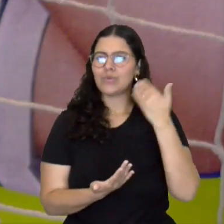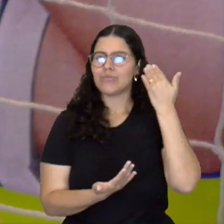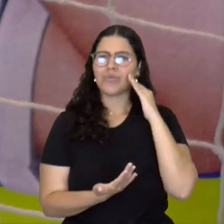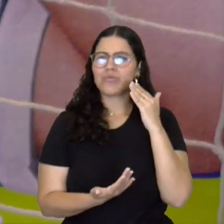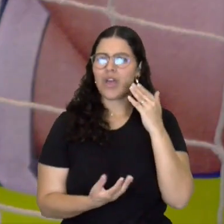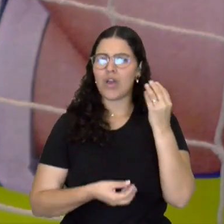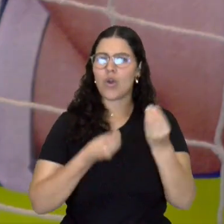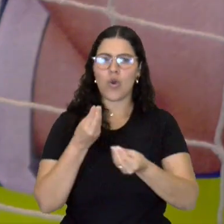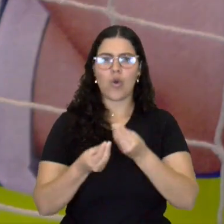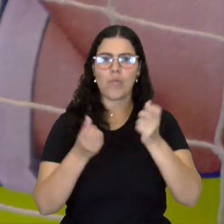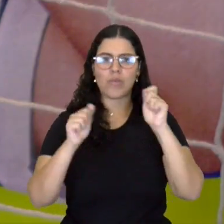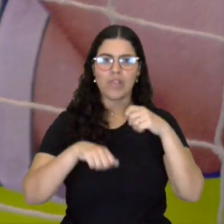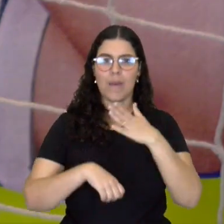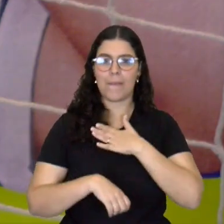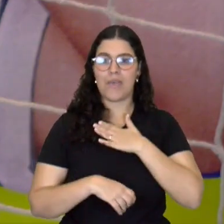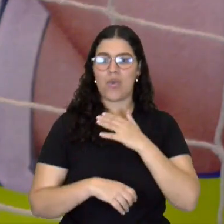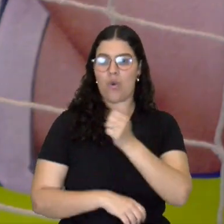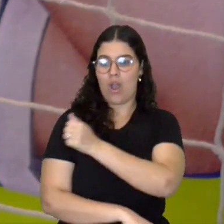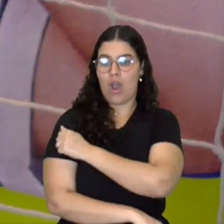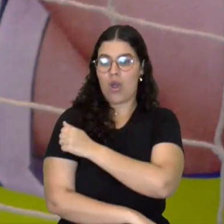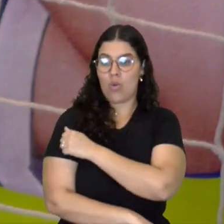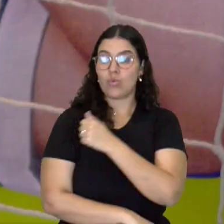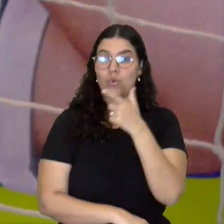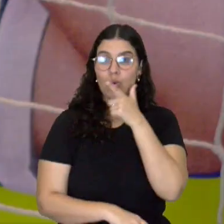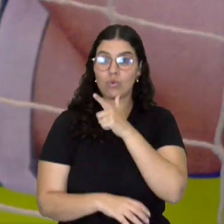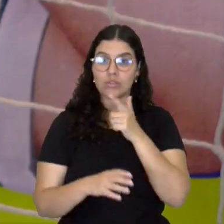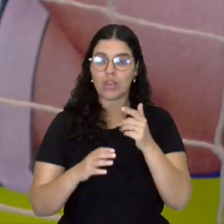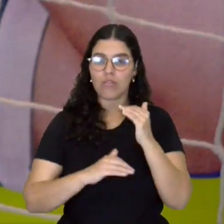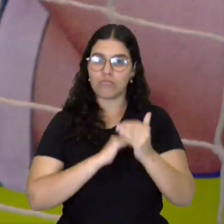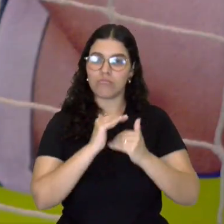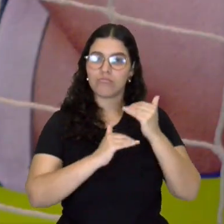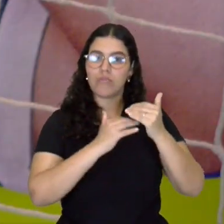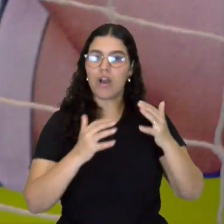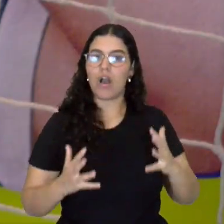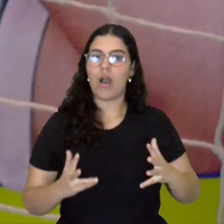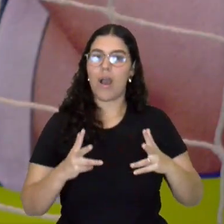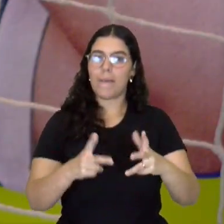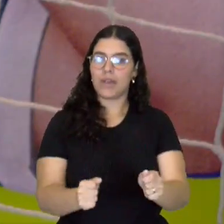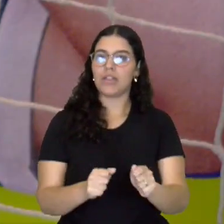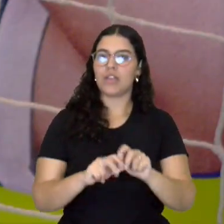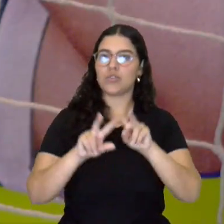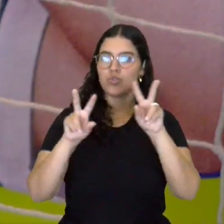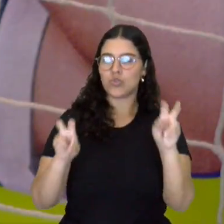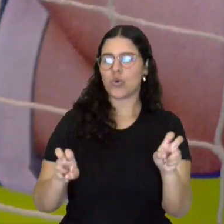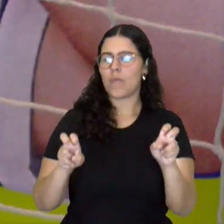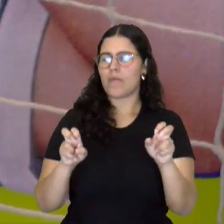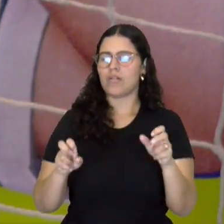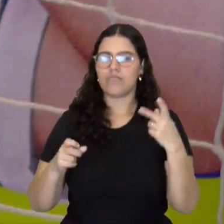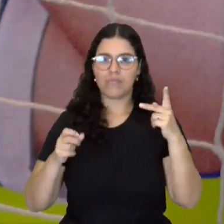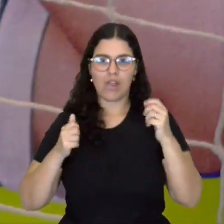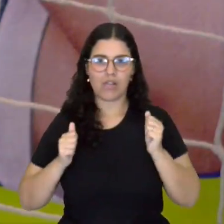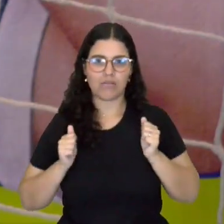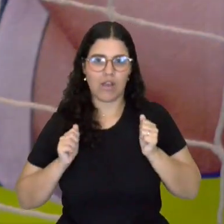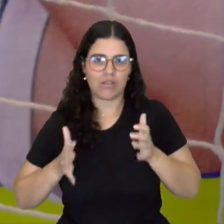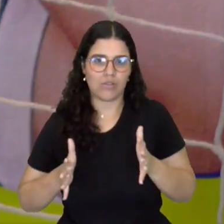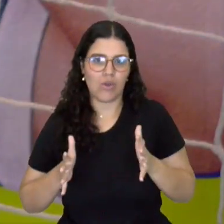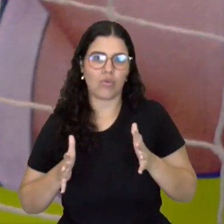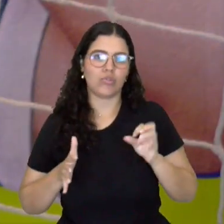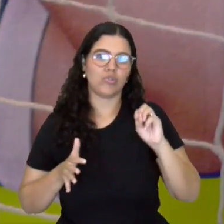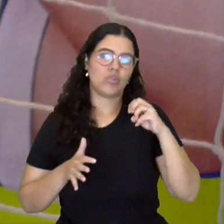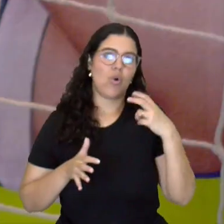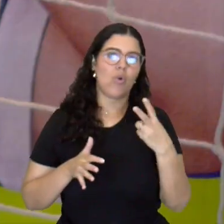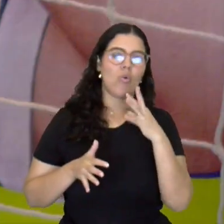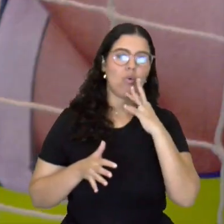desenvolver nos meus alunos as habilidades que eu desenvolvo atitudinais e de conhecimento sem usar a robótica como